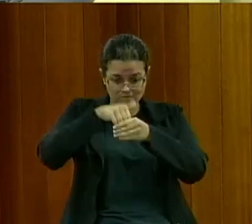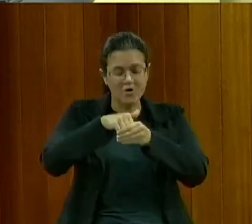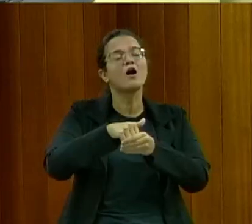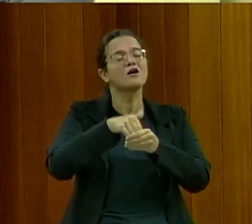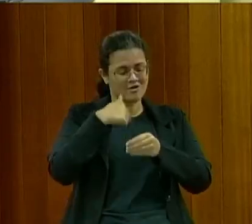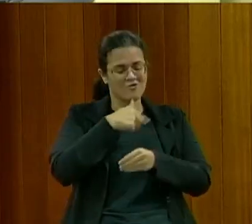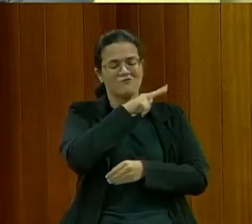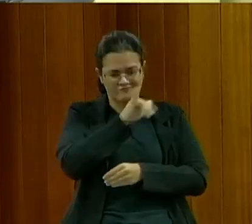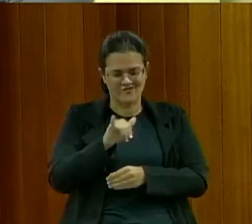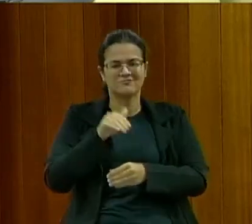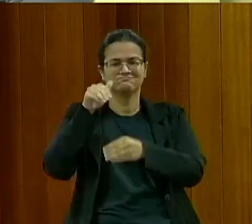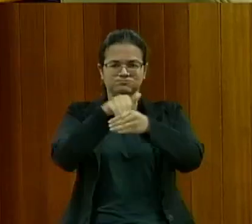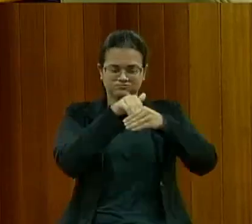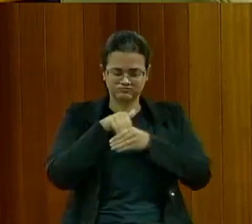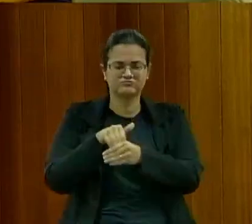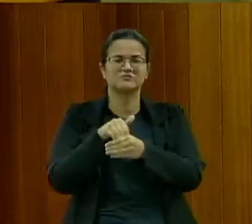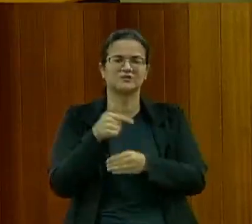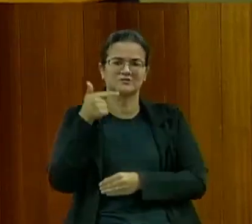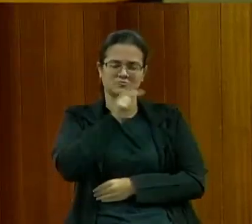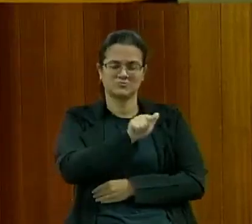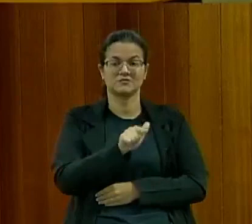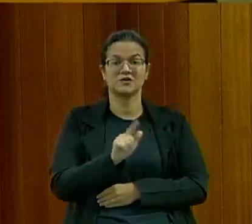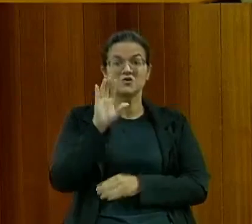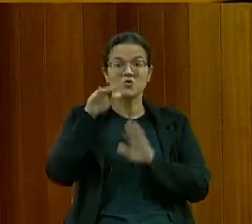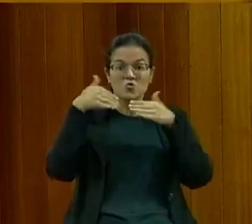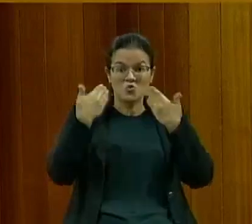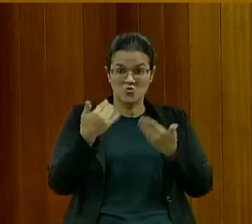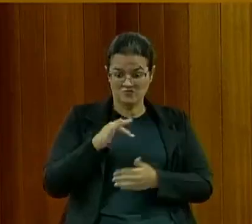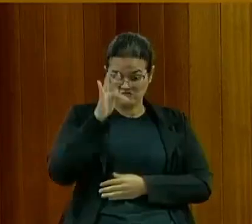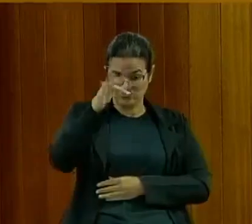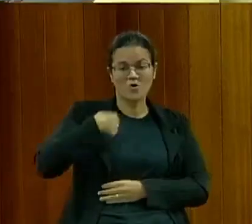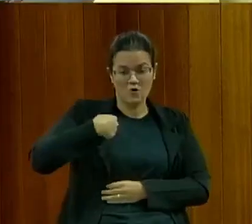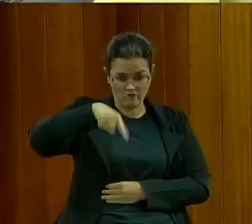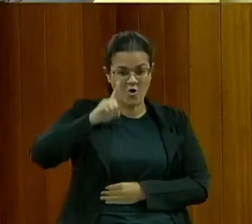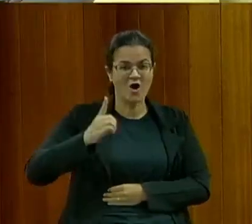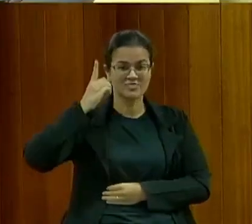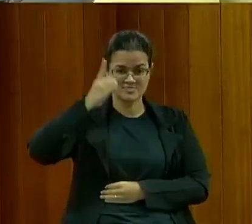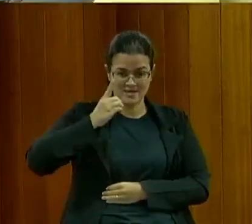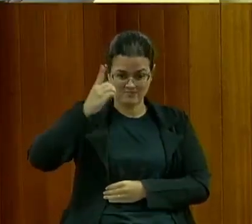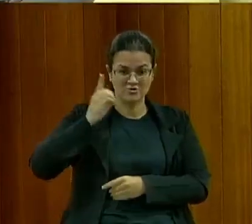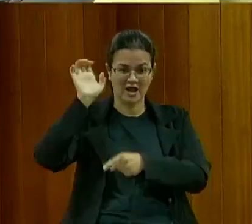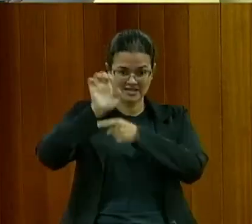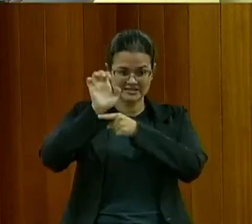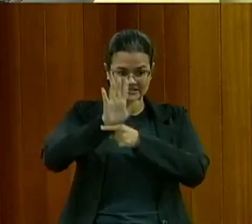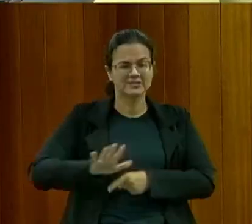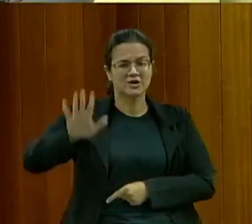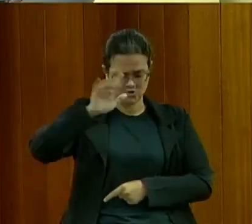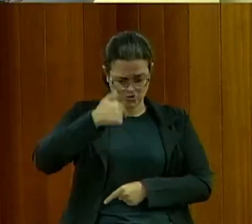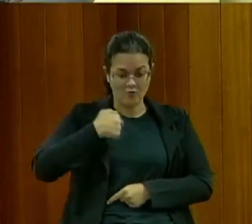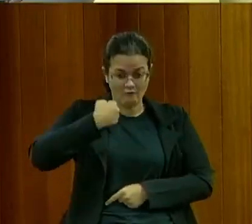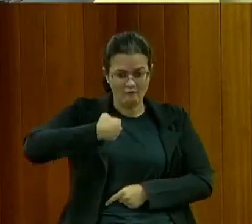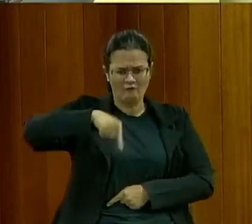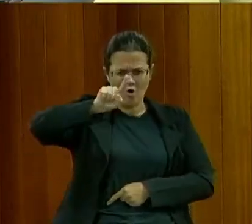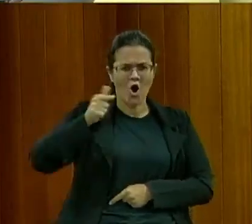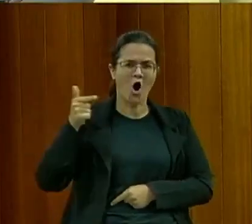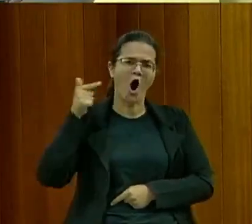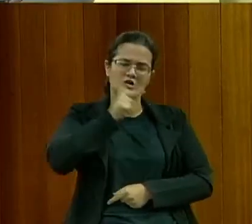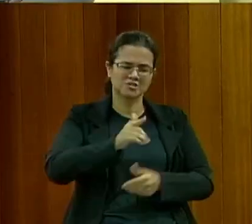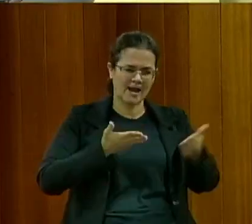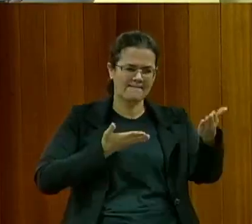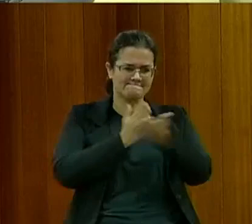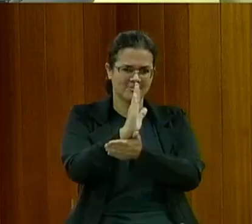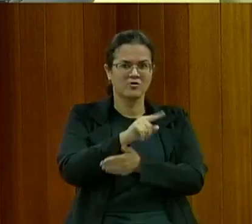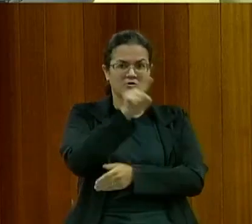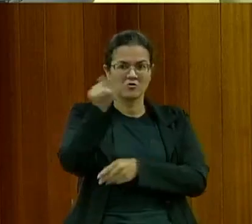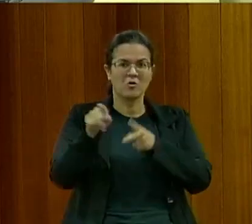tem uma coisa, e quando eu for deputado, e eu vou ser deputado, você pode prestar atenção, eu vou ser, o povo está incomodado aí, estão fazendo tudo